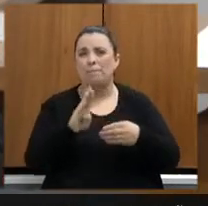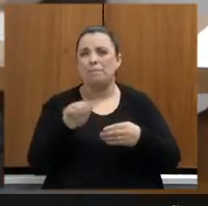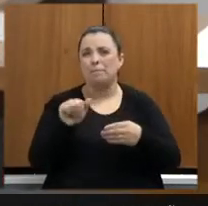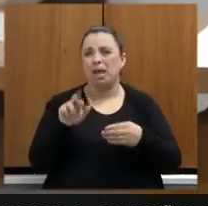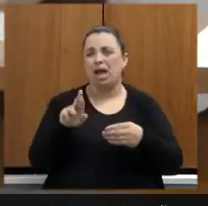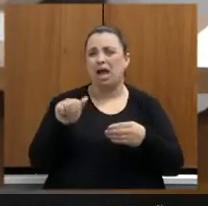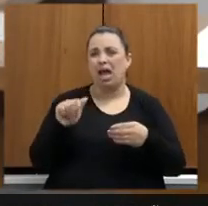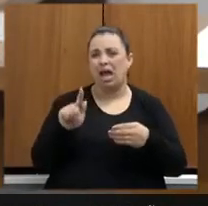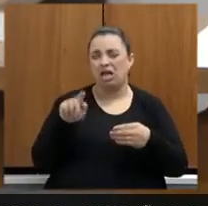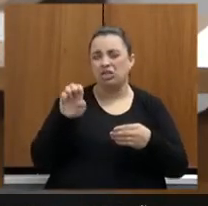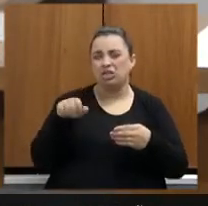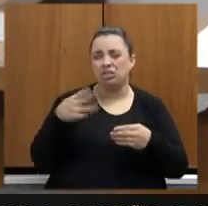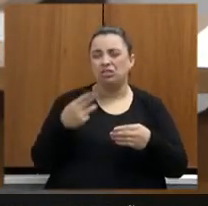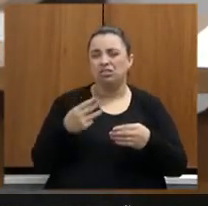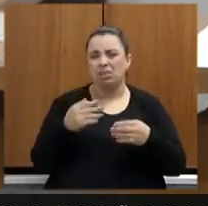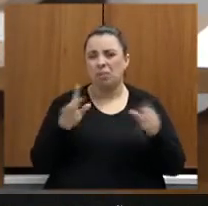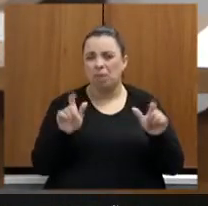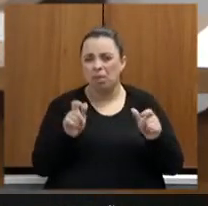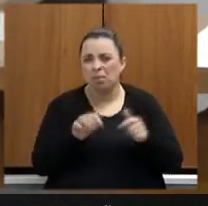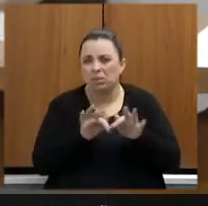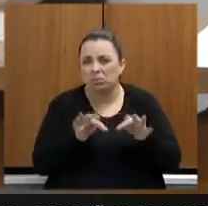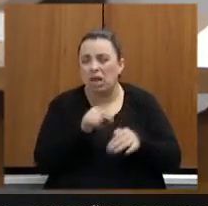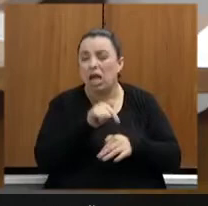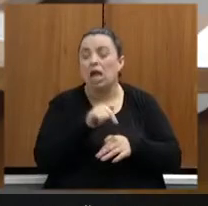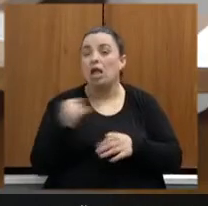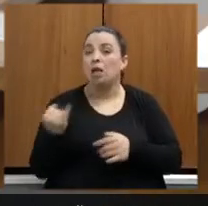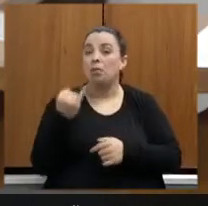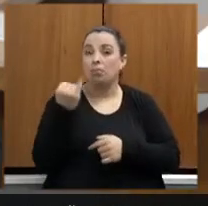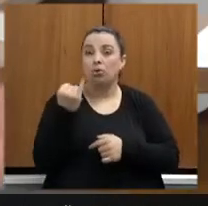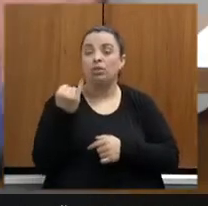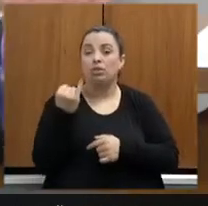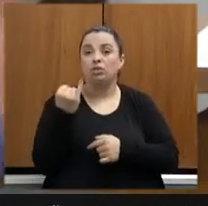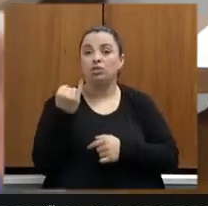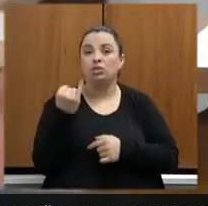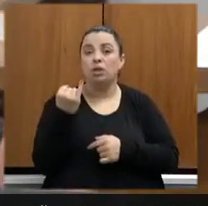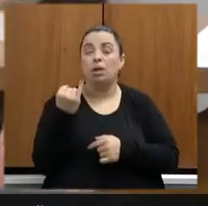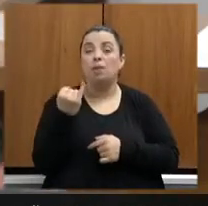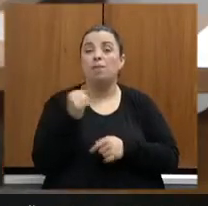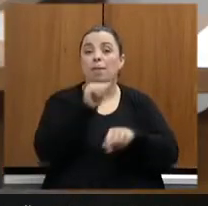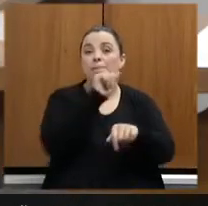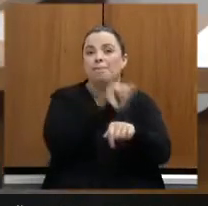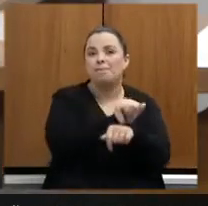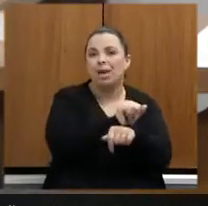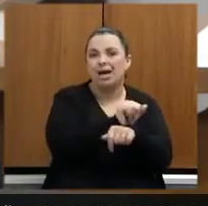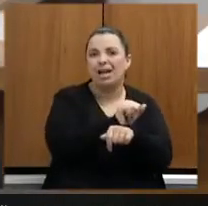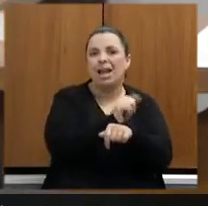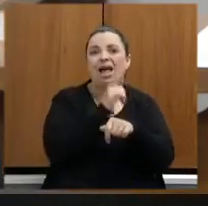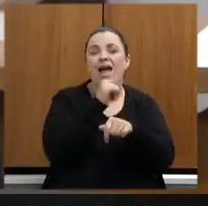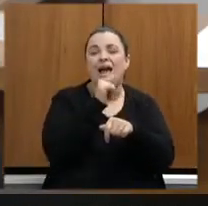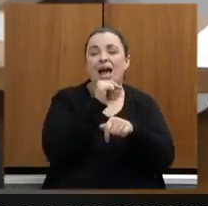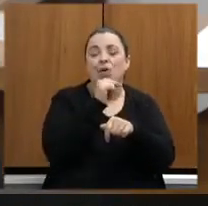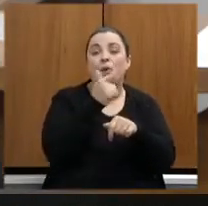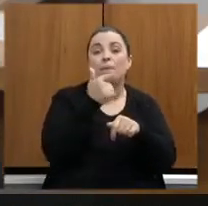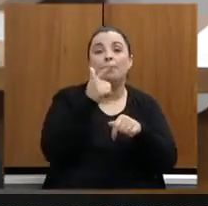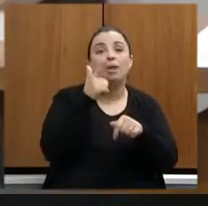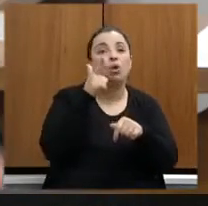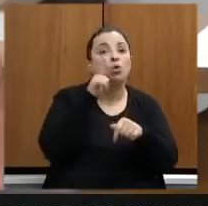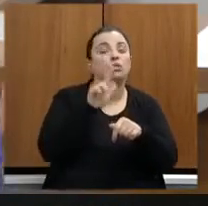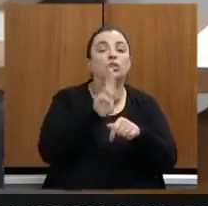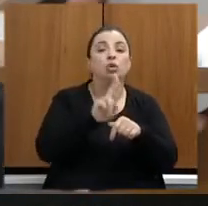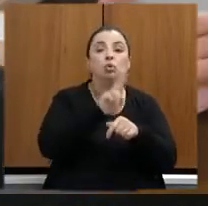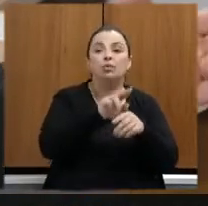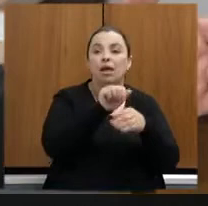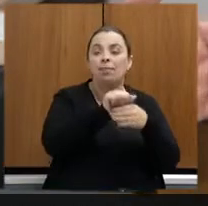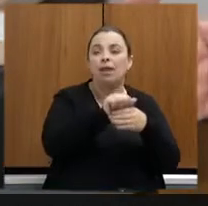importantes para o produtor é e segura a água para irrigação e nós tivemos uma